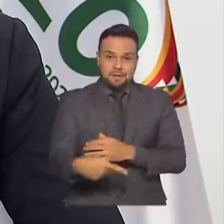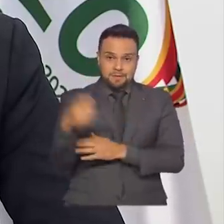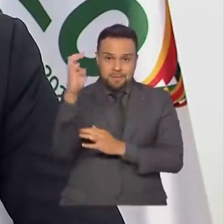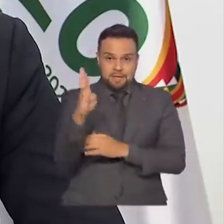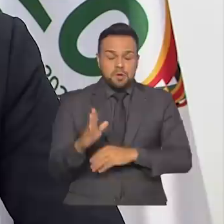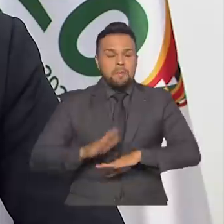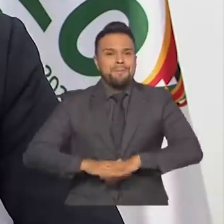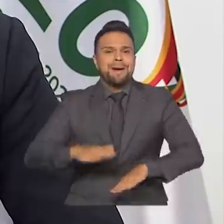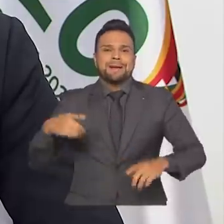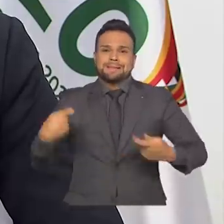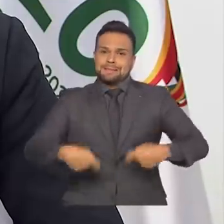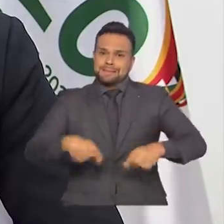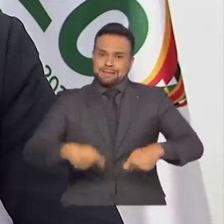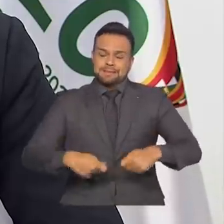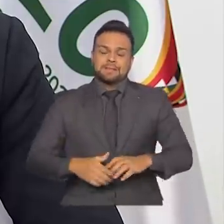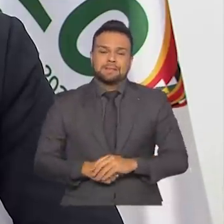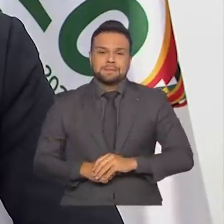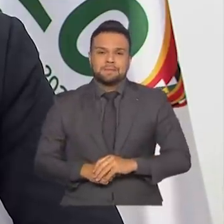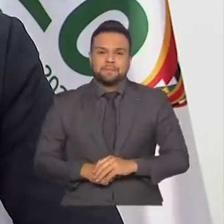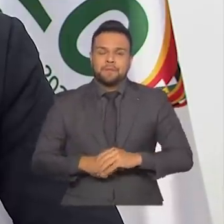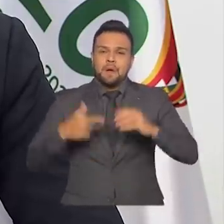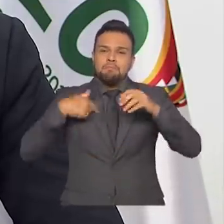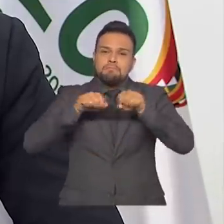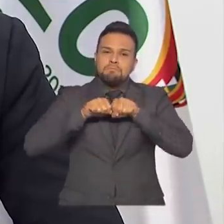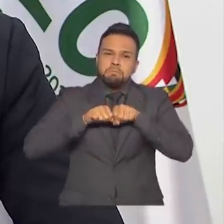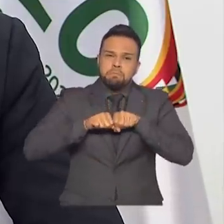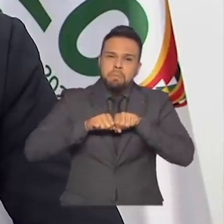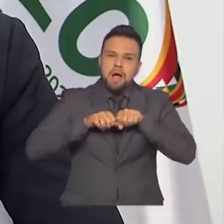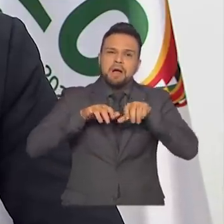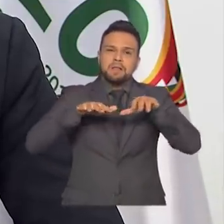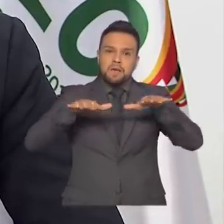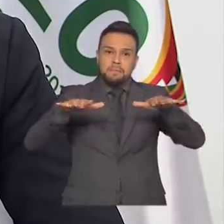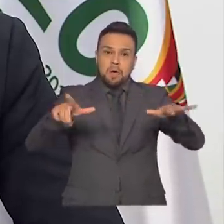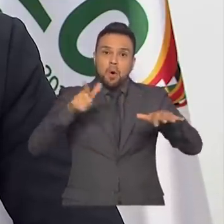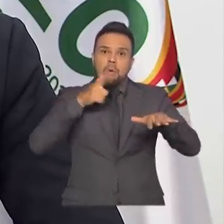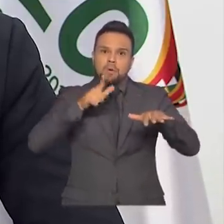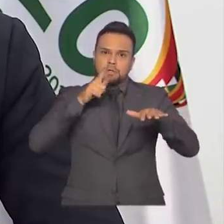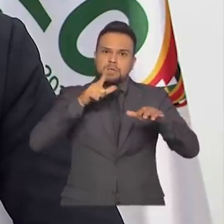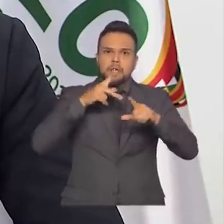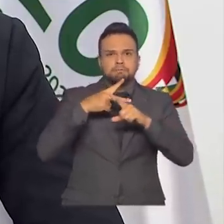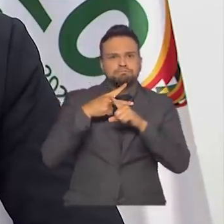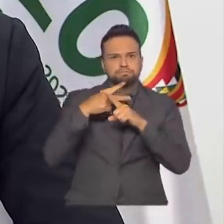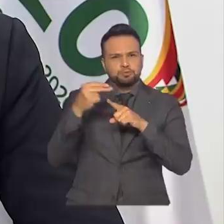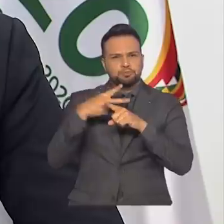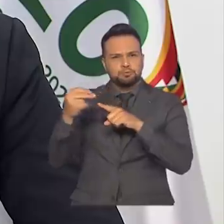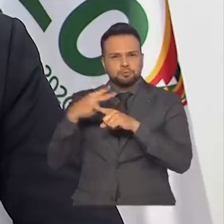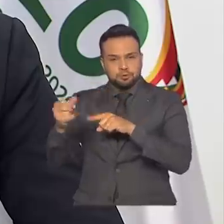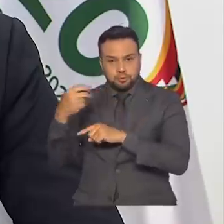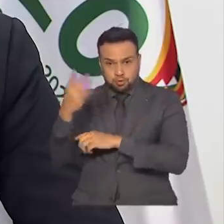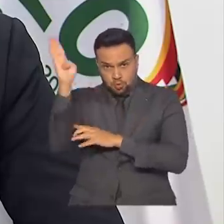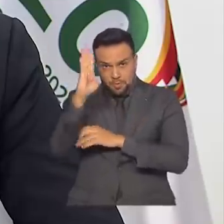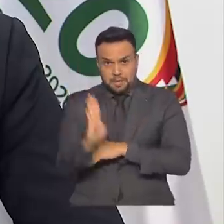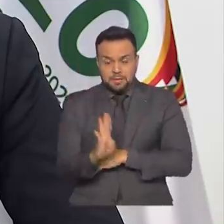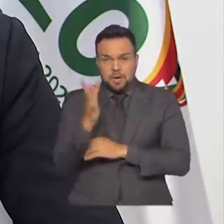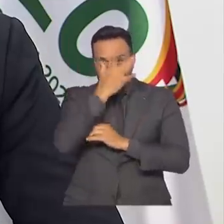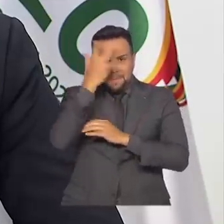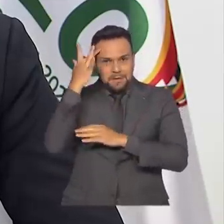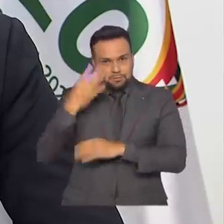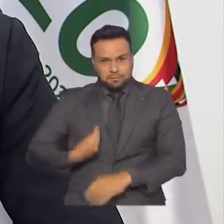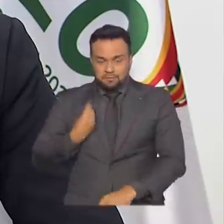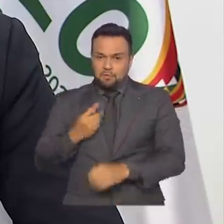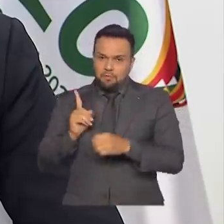necessitadas. À medida que a pandemia é superada no Brasil, a vida das pessoas volta à normalidade e